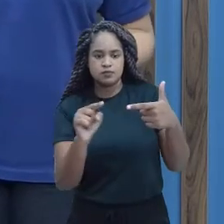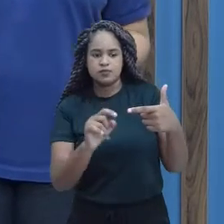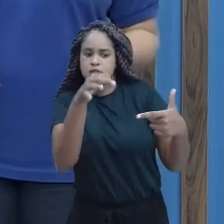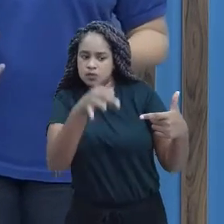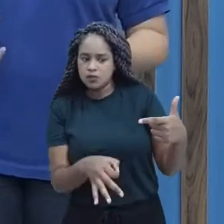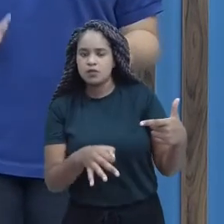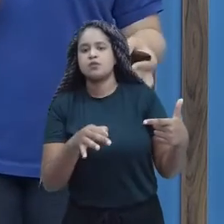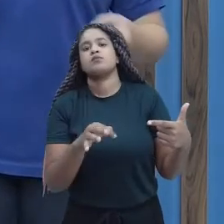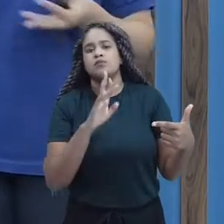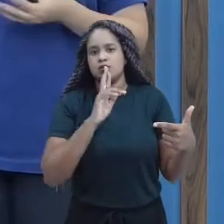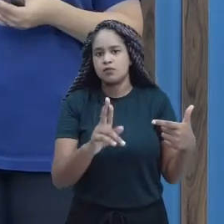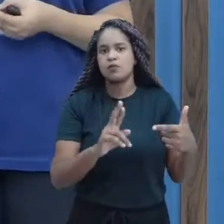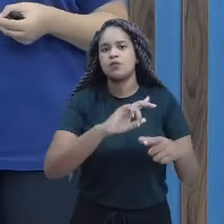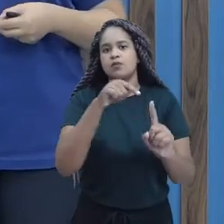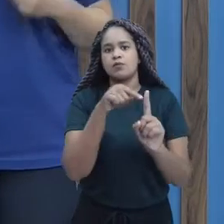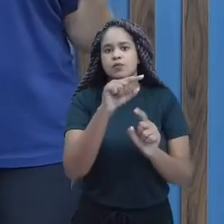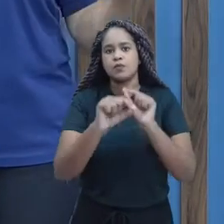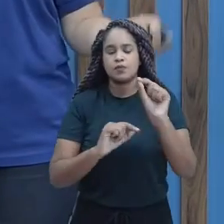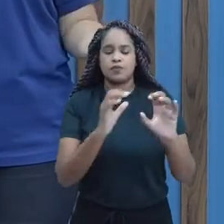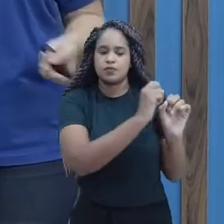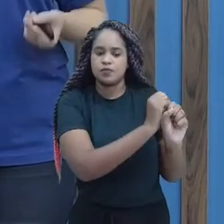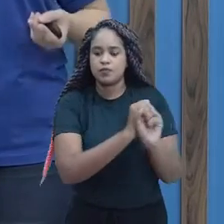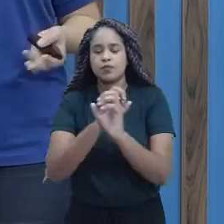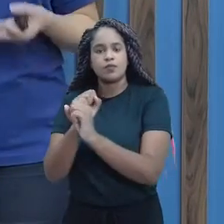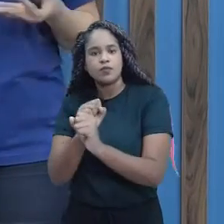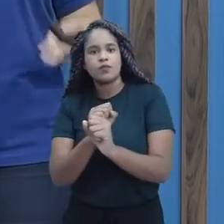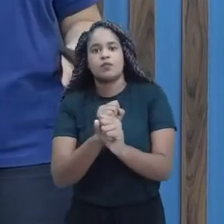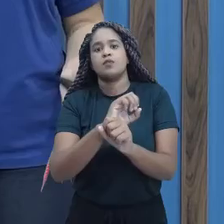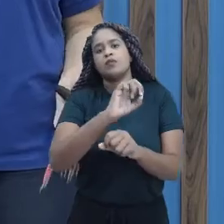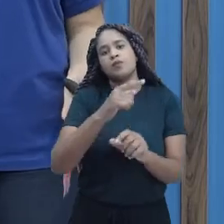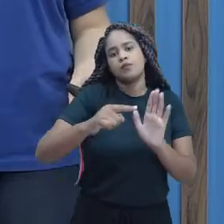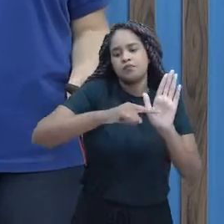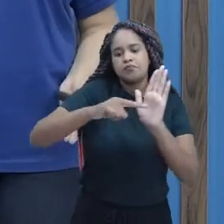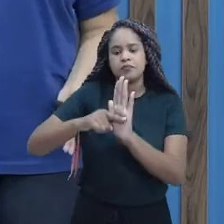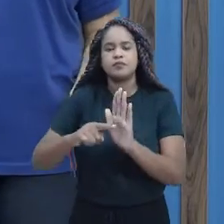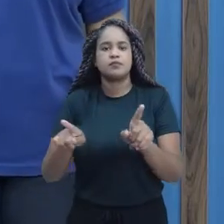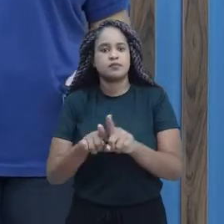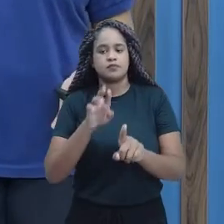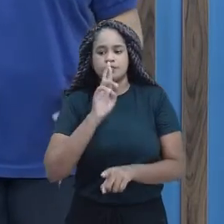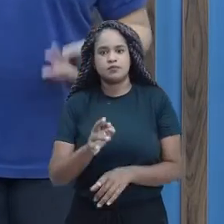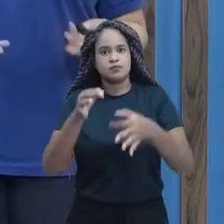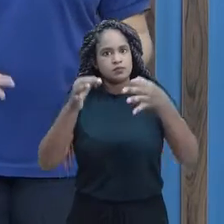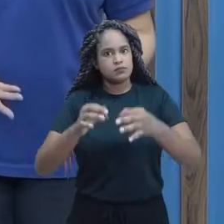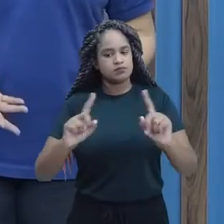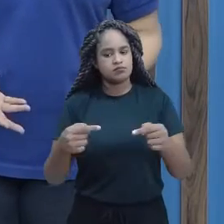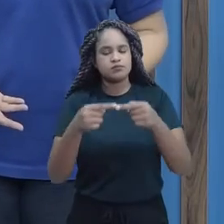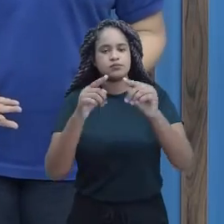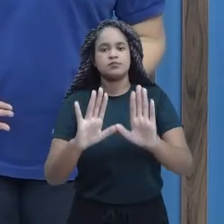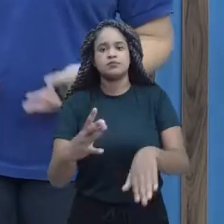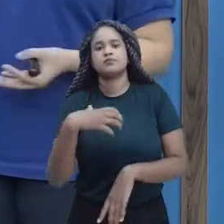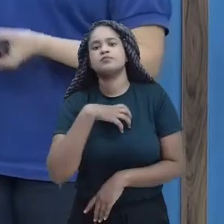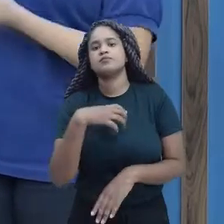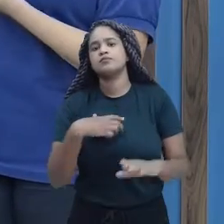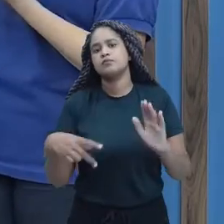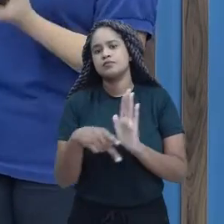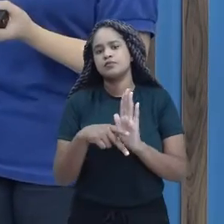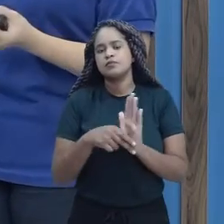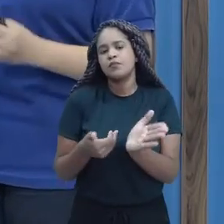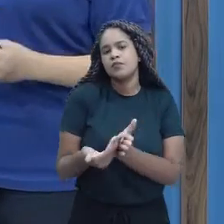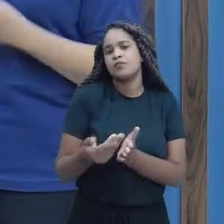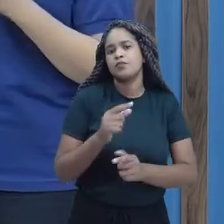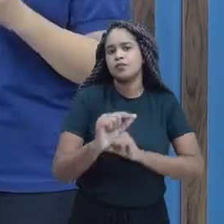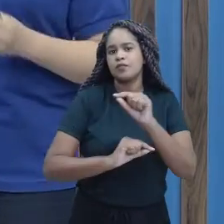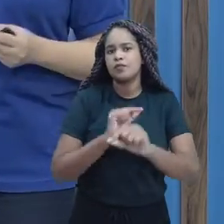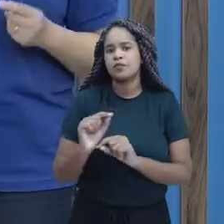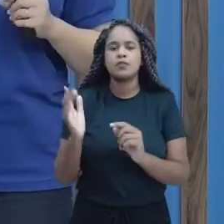estão corretas para quando você fizer as somas ou as subtrações também acertar aí no resultado. Mas é uma maneira da gente começar a